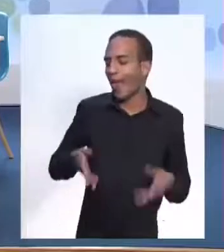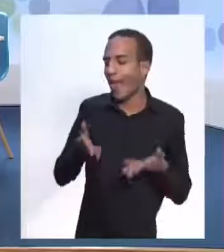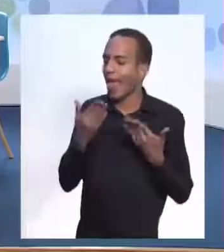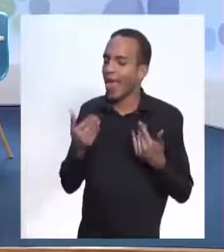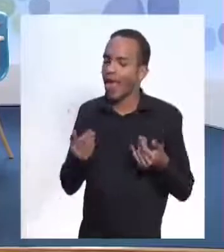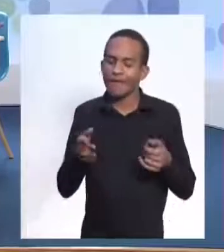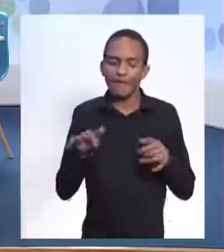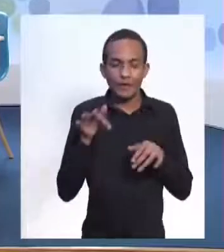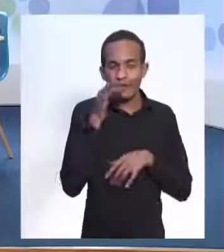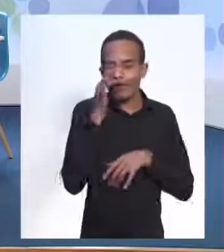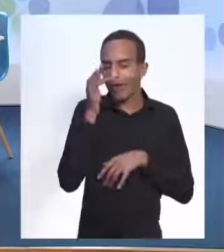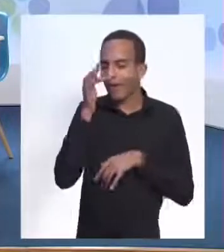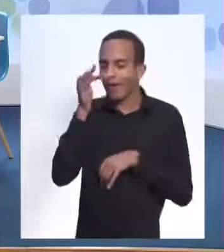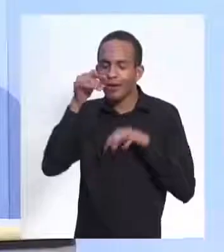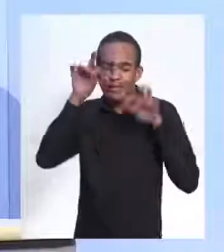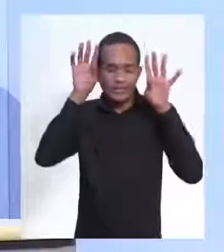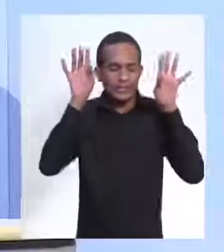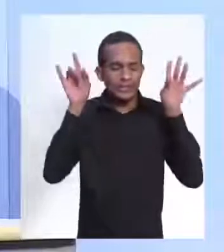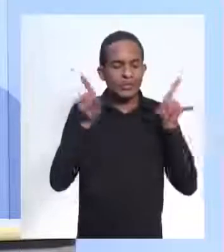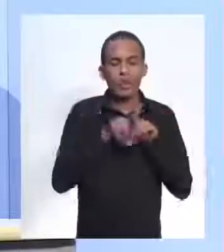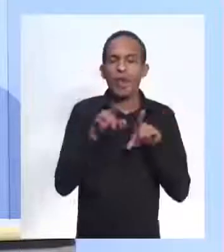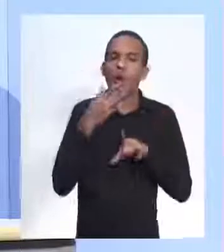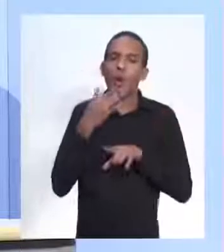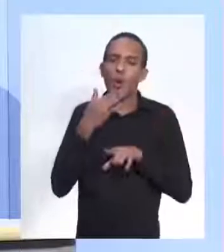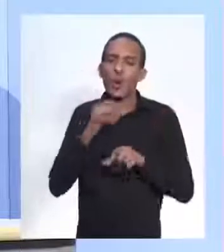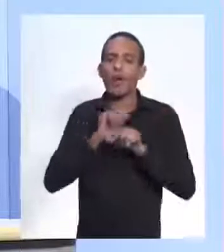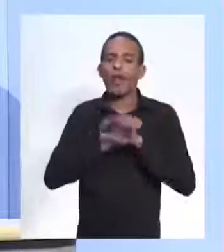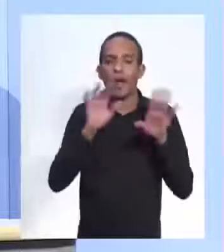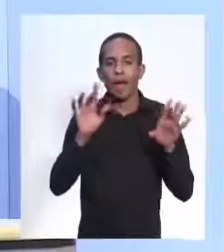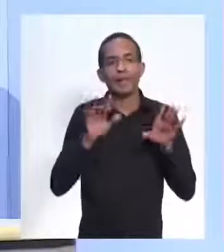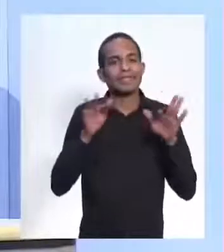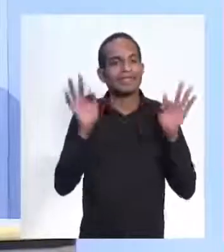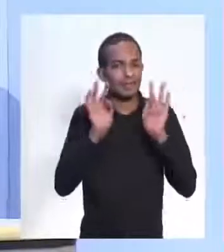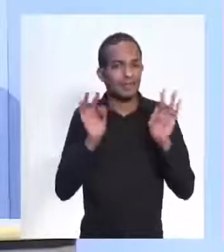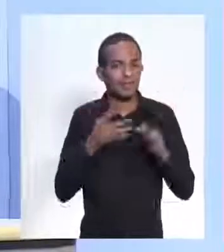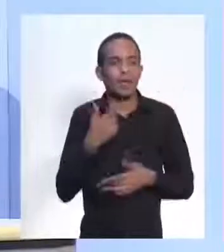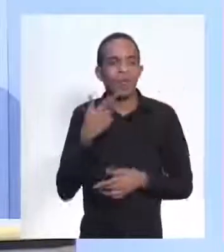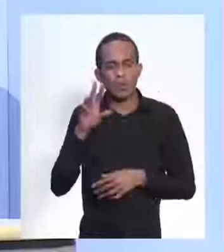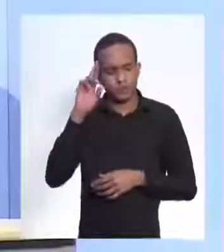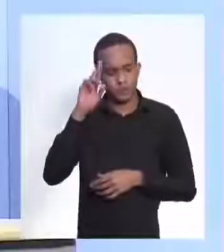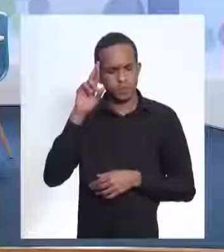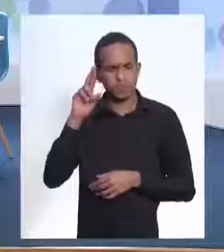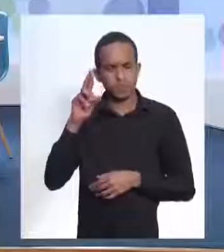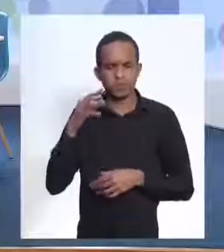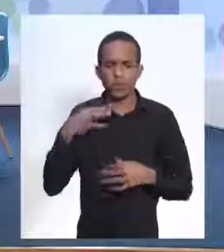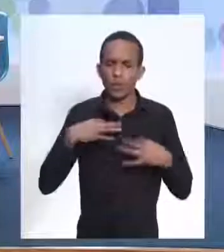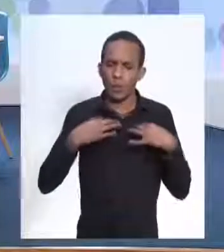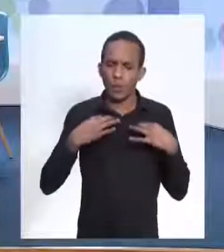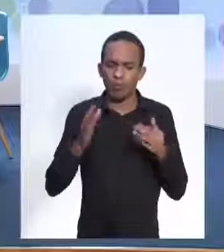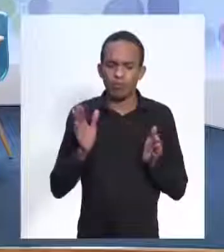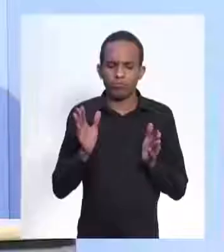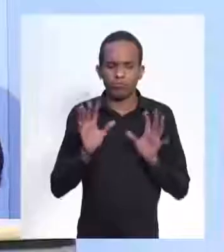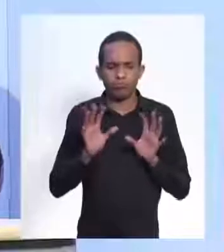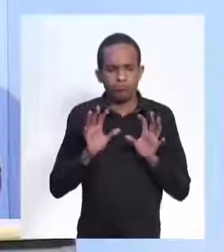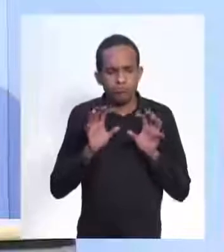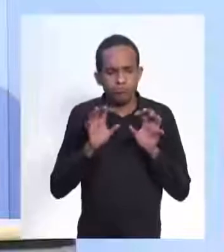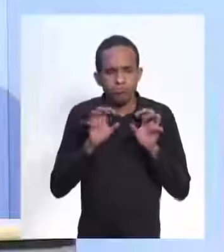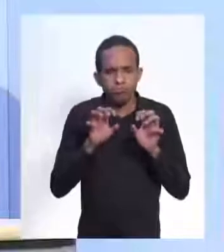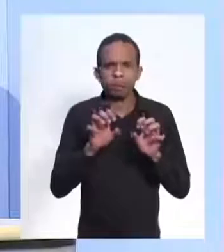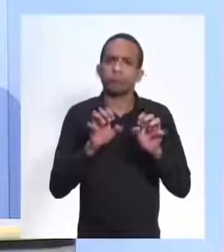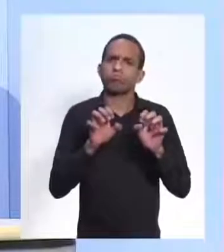suave, flores, cores mais claras ou mais alegres. A senhora, a matrona, já vai estar com uma roupa mais fechada, tons